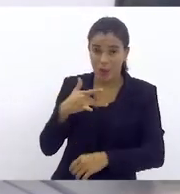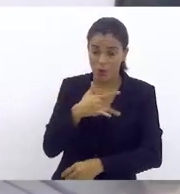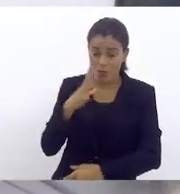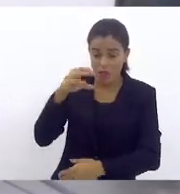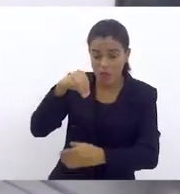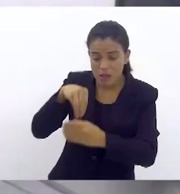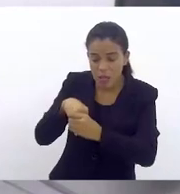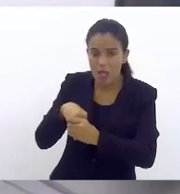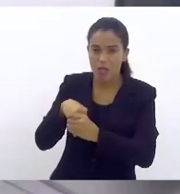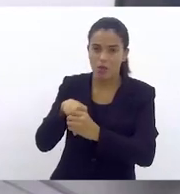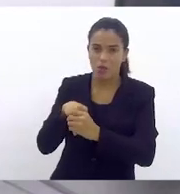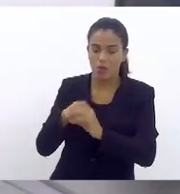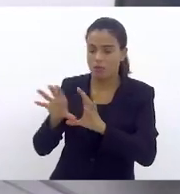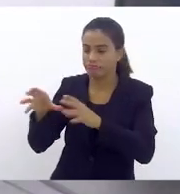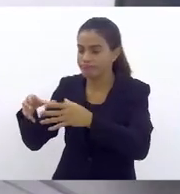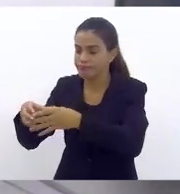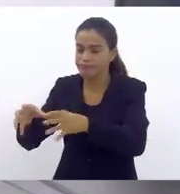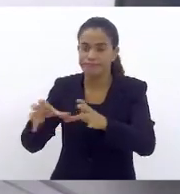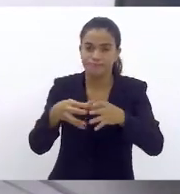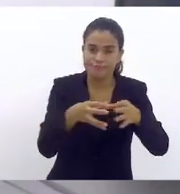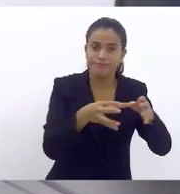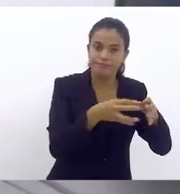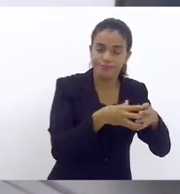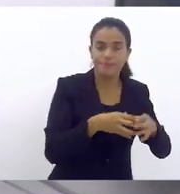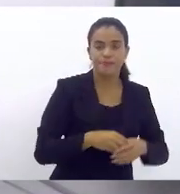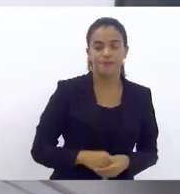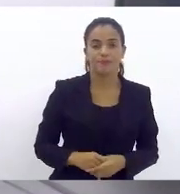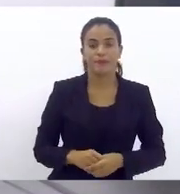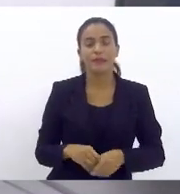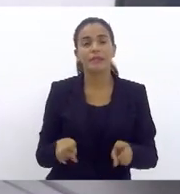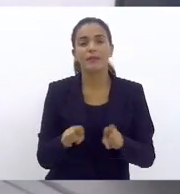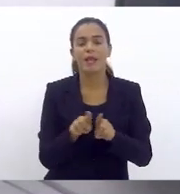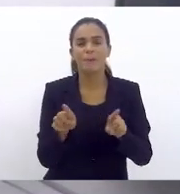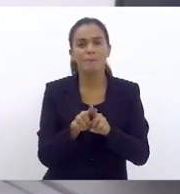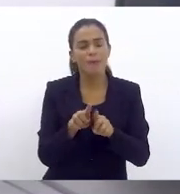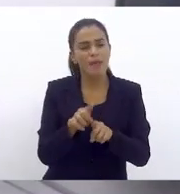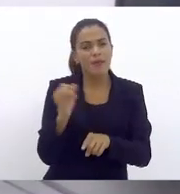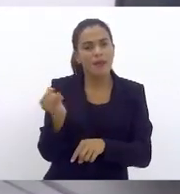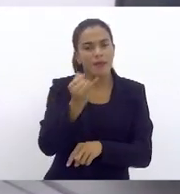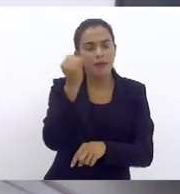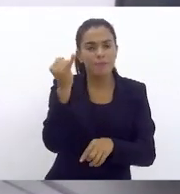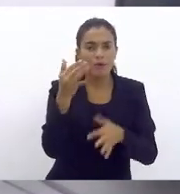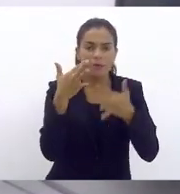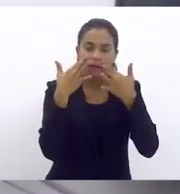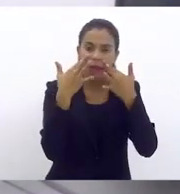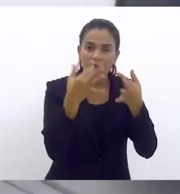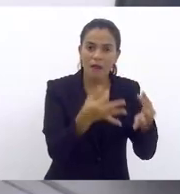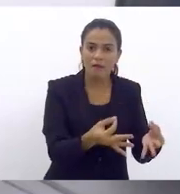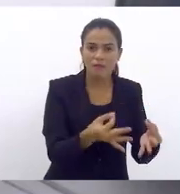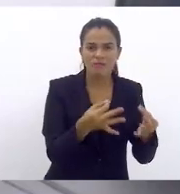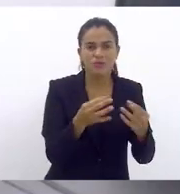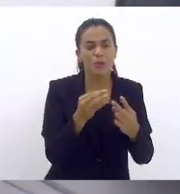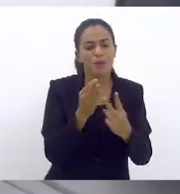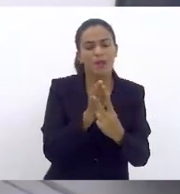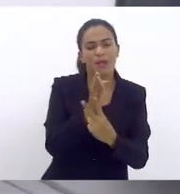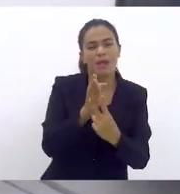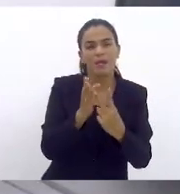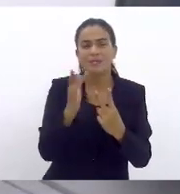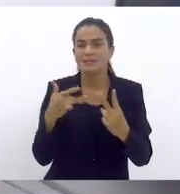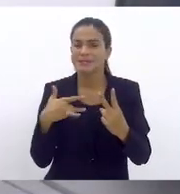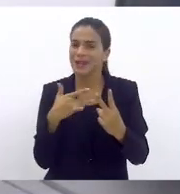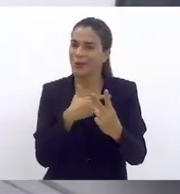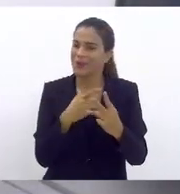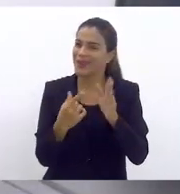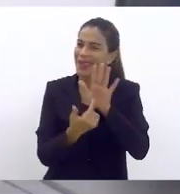Inovação e é importante é chamar atenção para essa dualidade da saúde que a saúde e tem uma